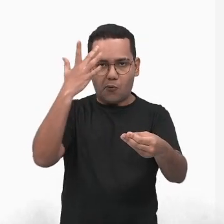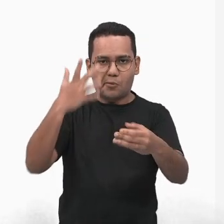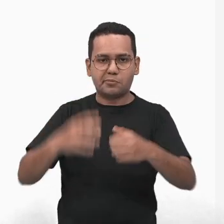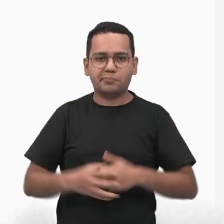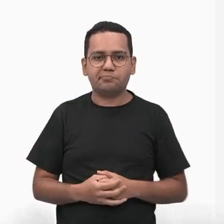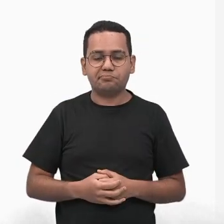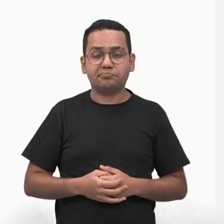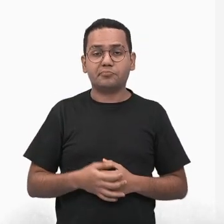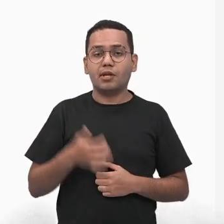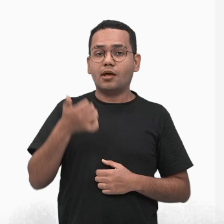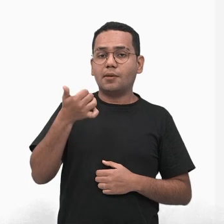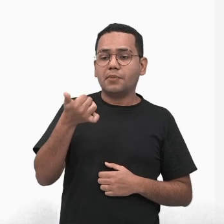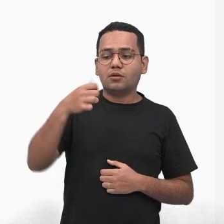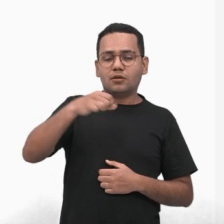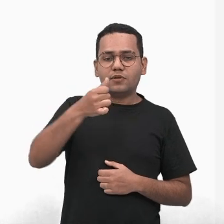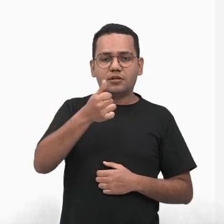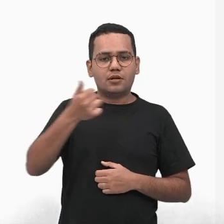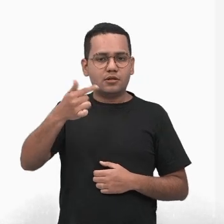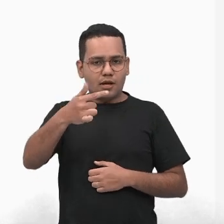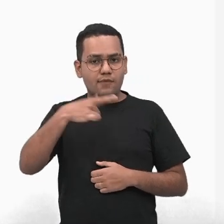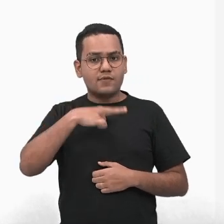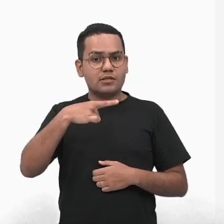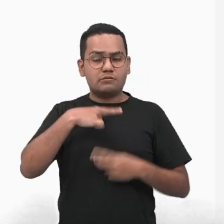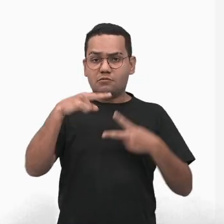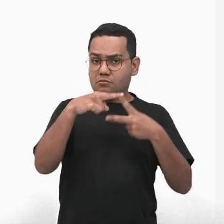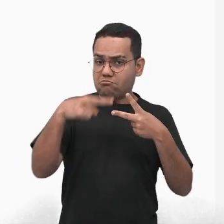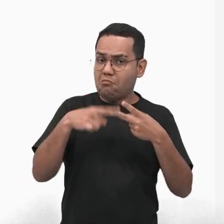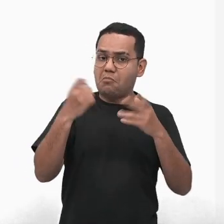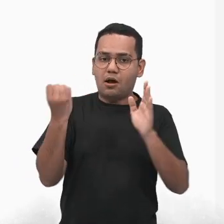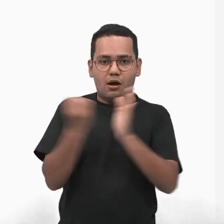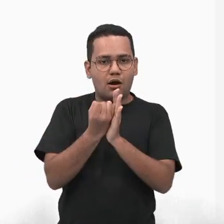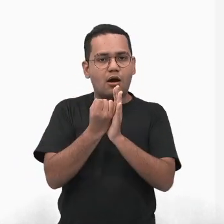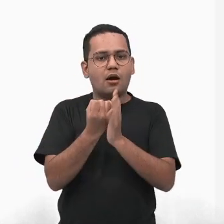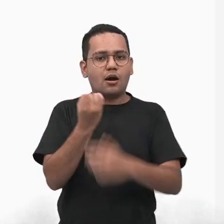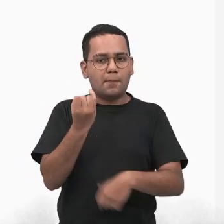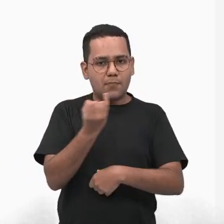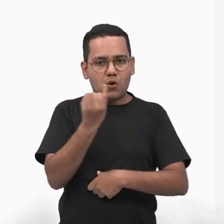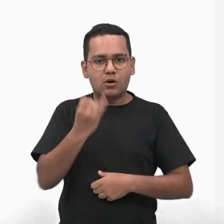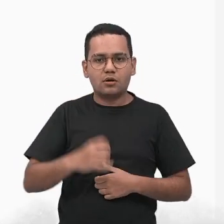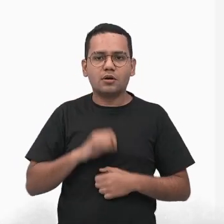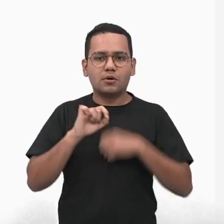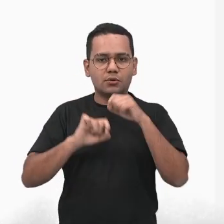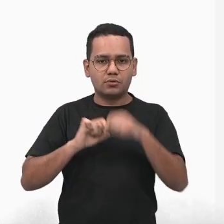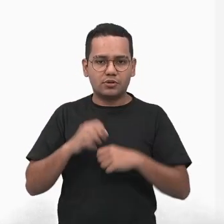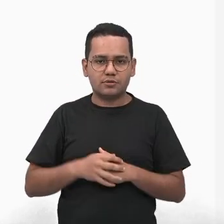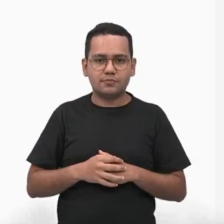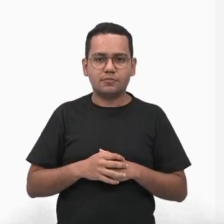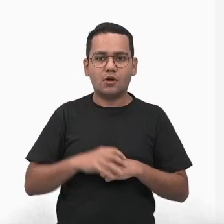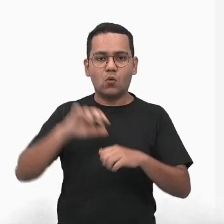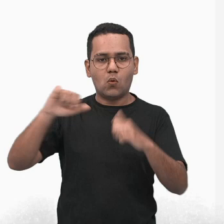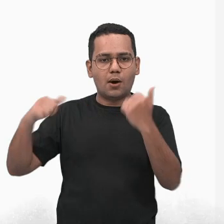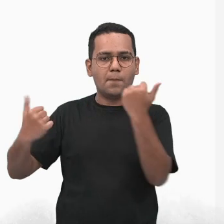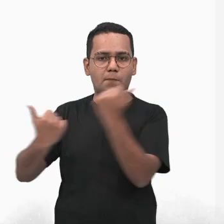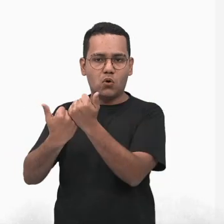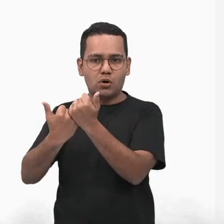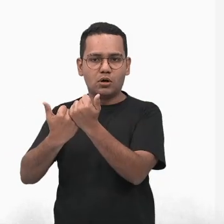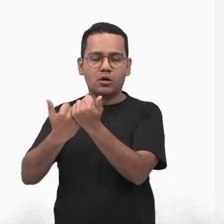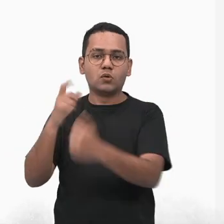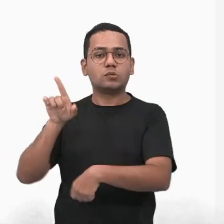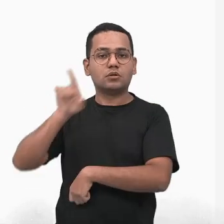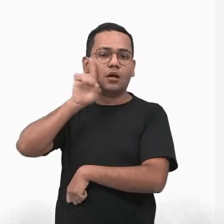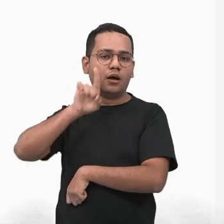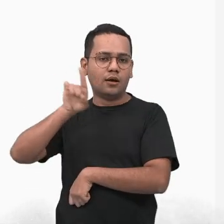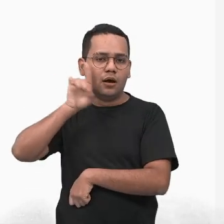1917, ocorreu 2 episódios decisivos para o desfecho da guerra: a entrada dos Estados Unidos e